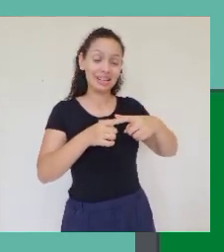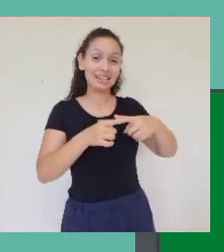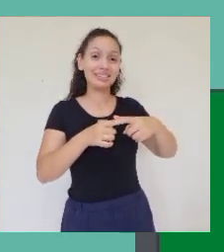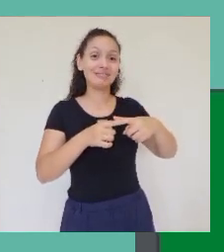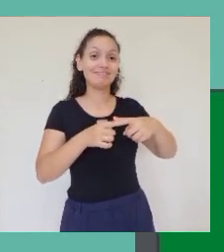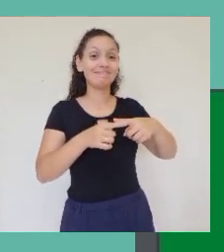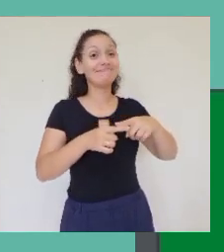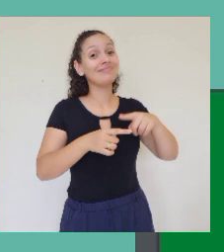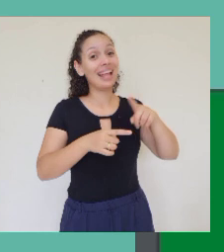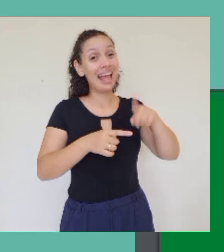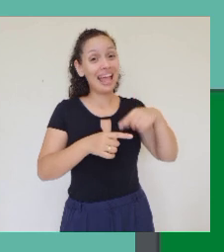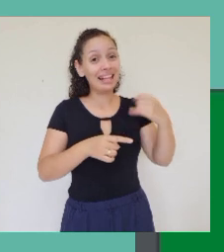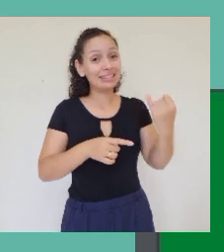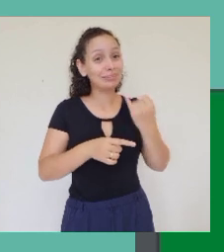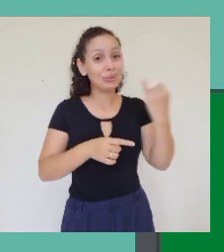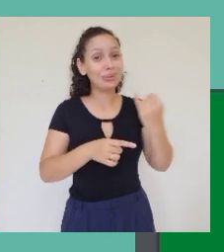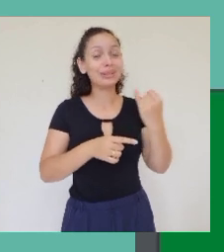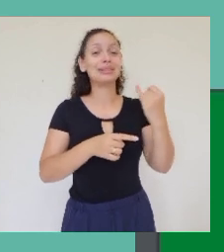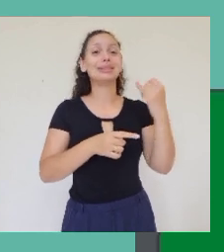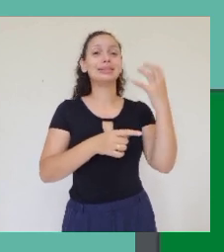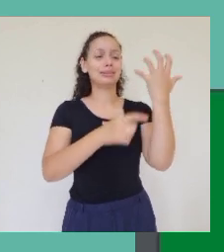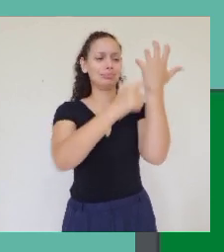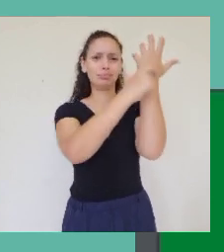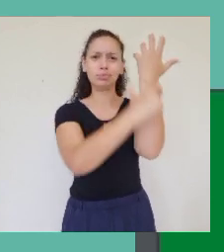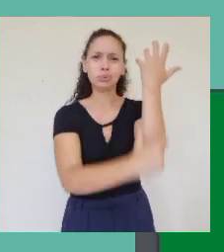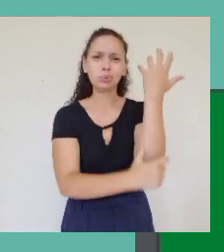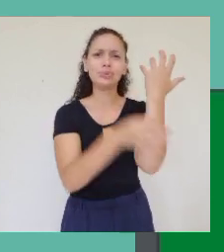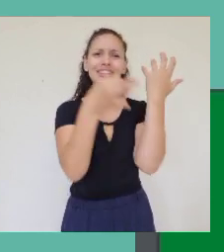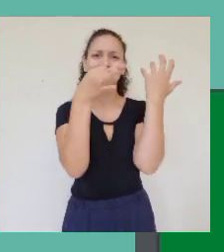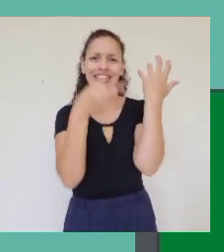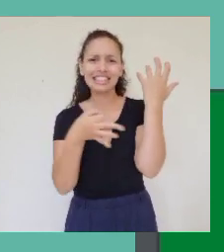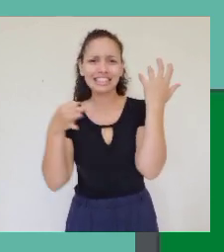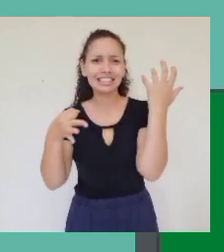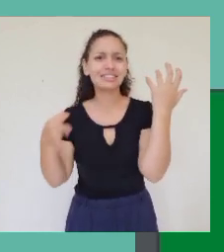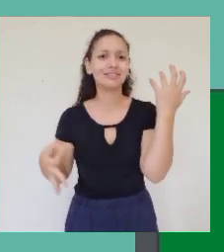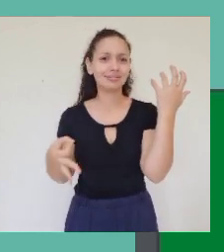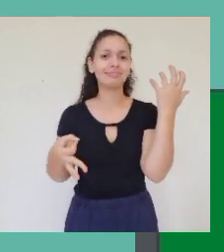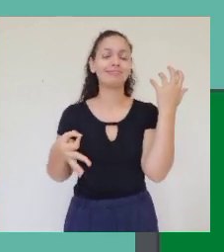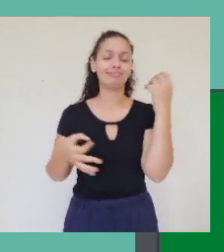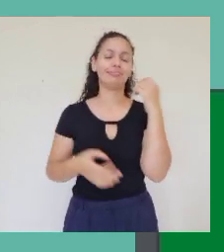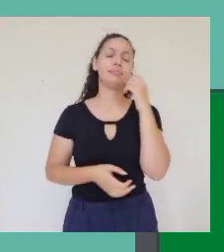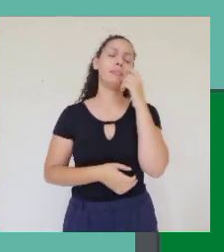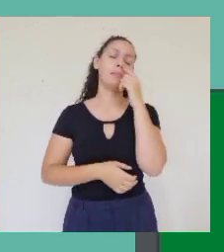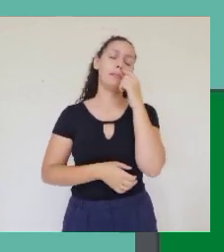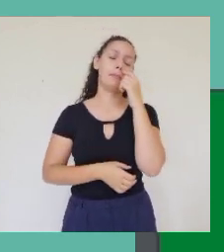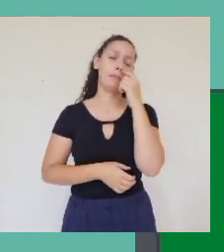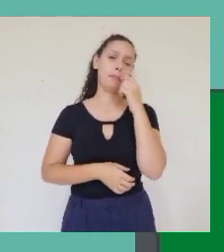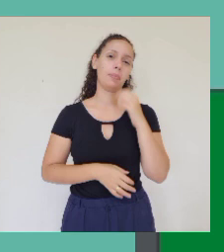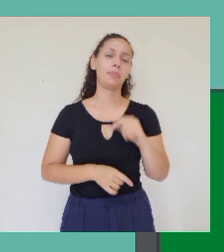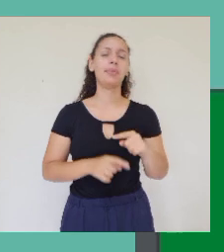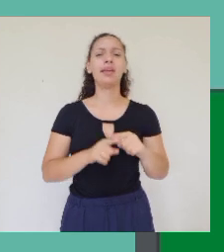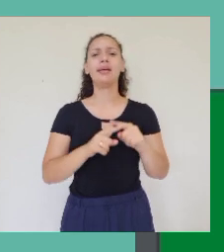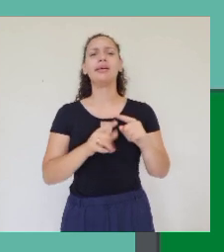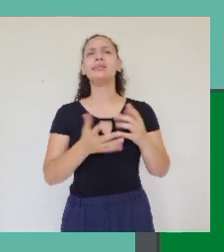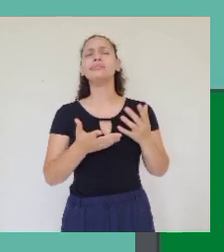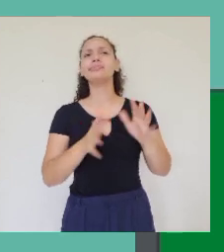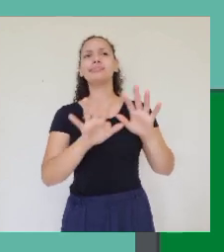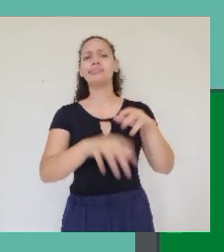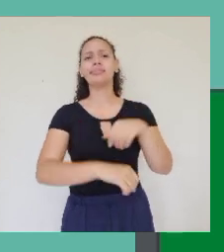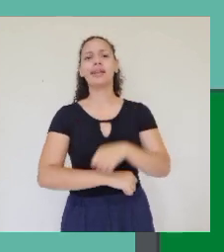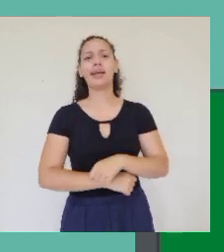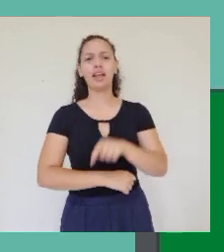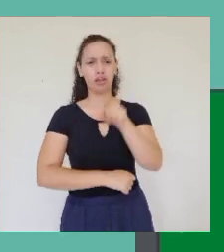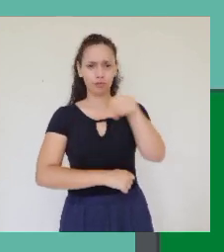tem essas outras alterações posturais, tá bom? Ah, Lucas, mas e se eu for ler um livro, se eu for